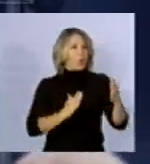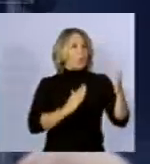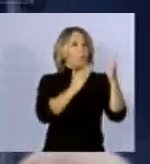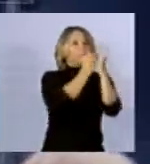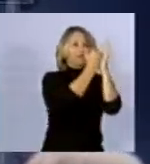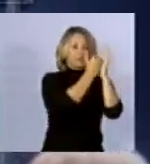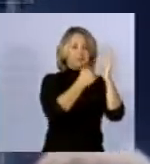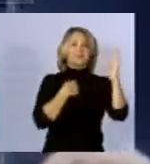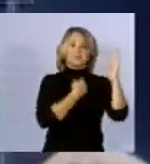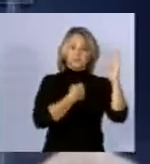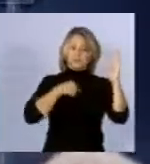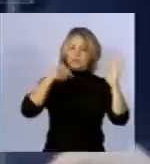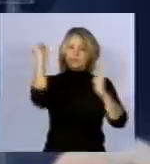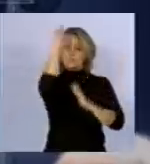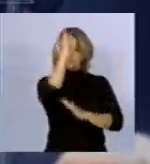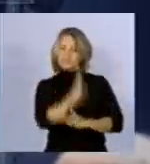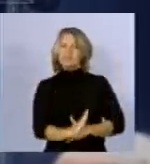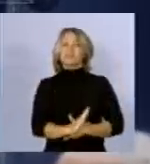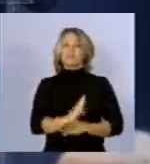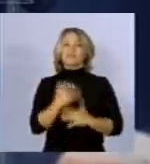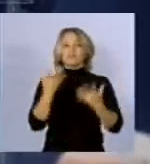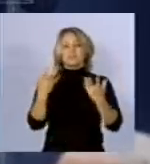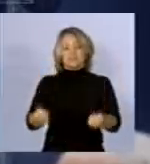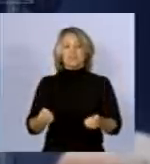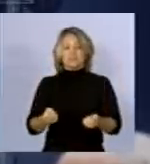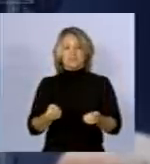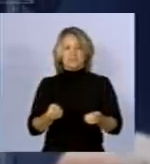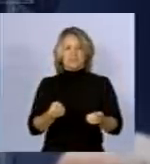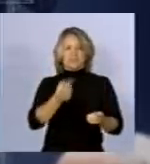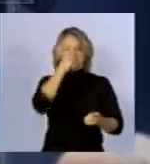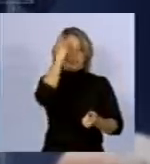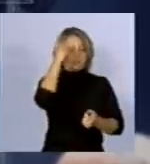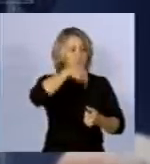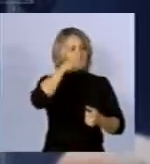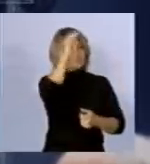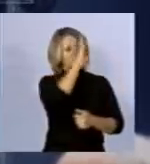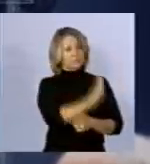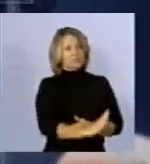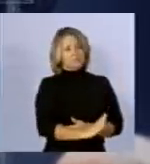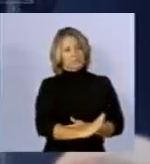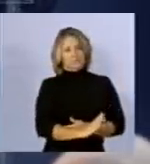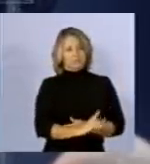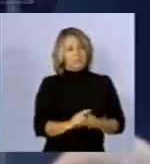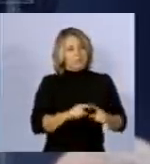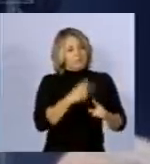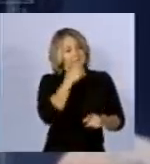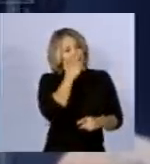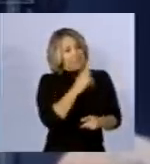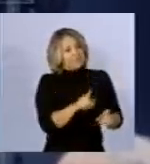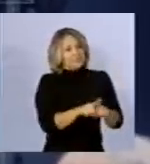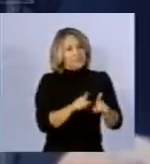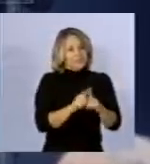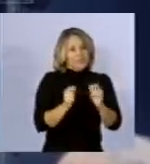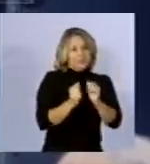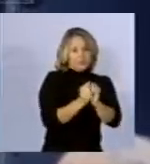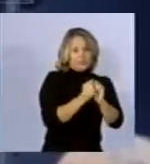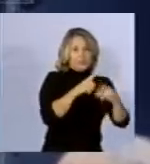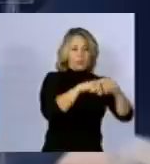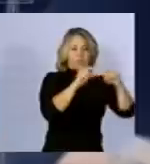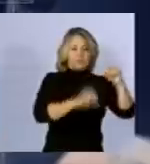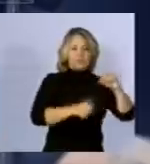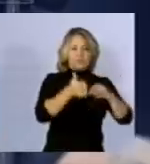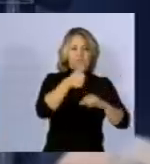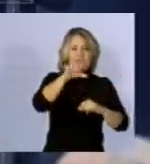nós brasileiros admitimos disposição aos nossos cidadãos eh e me parece que Face ao artigo